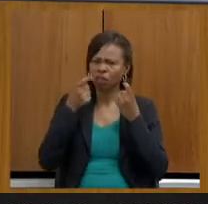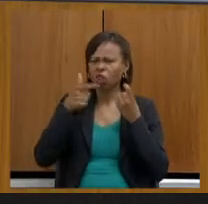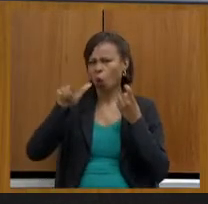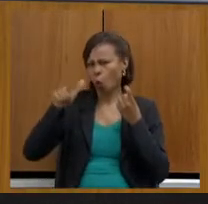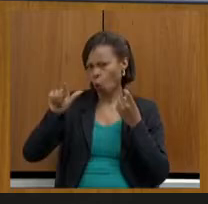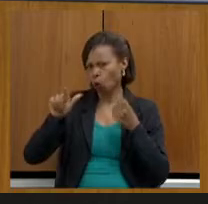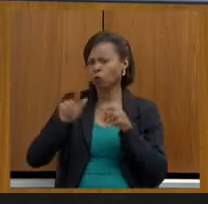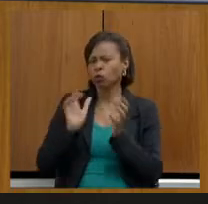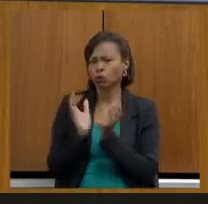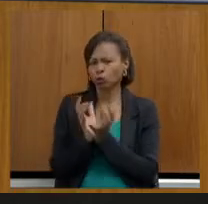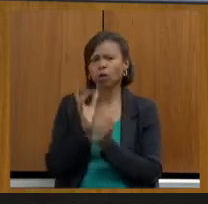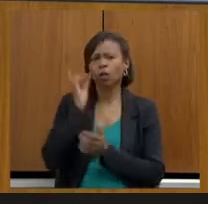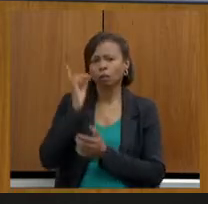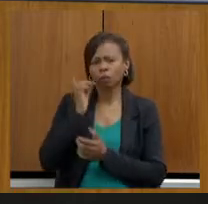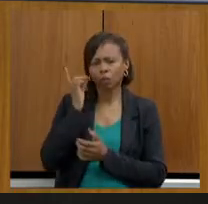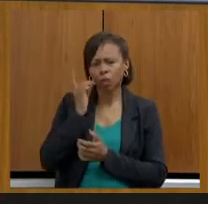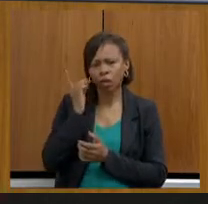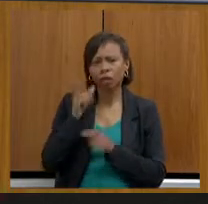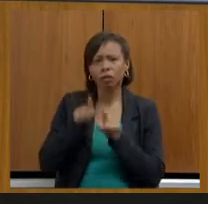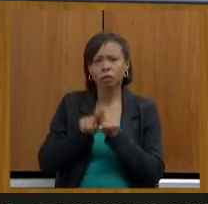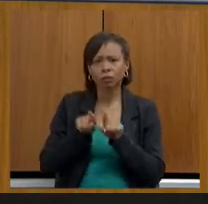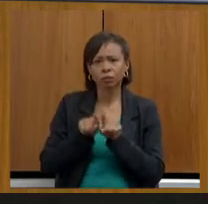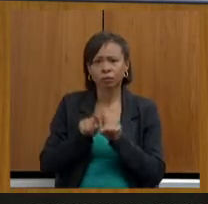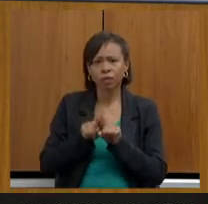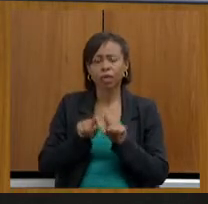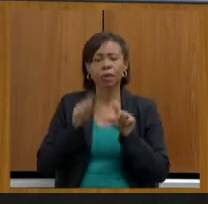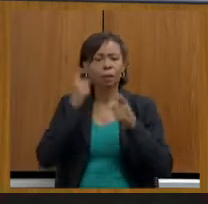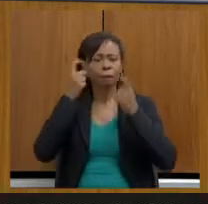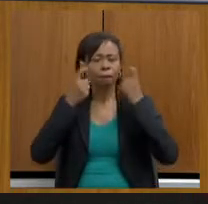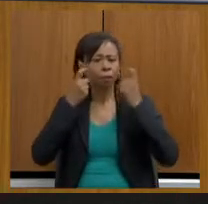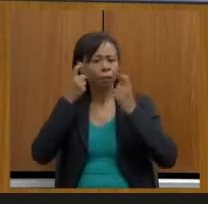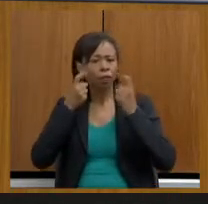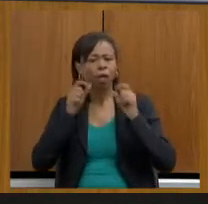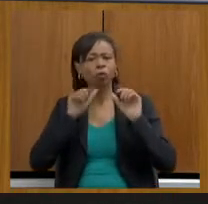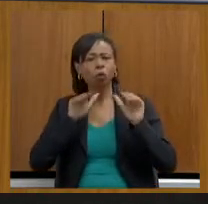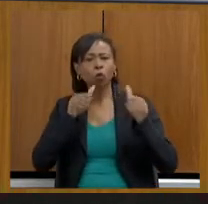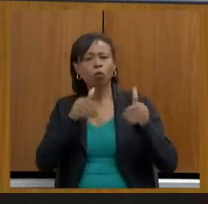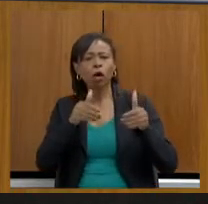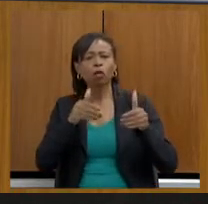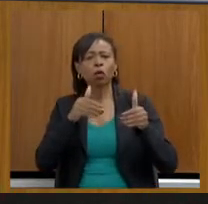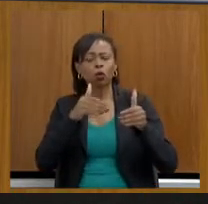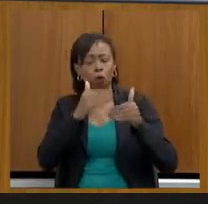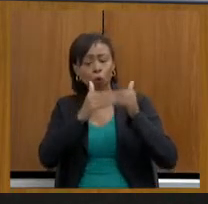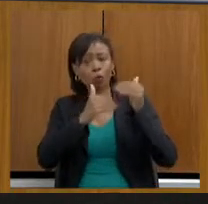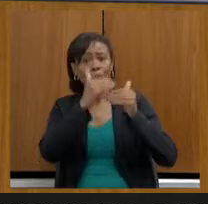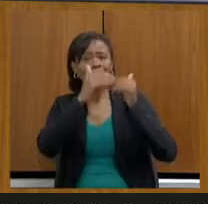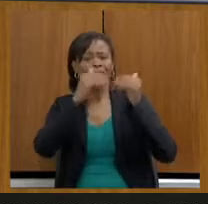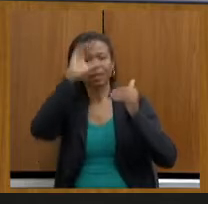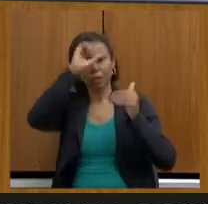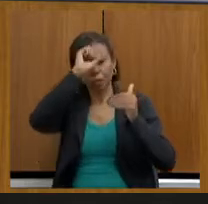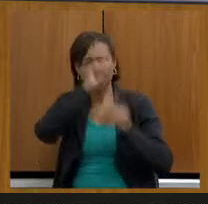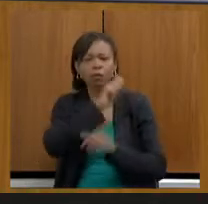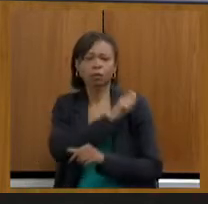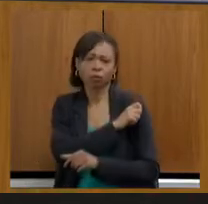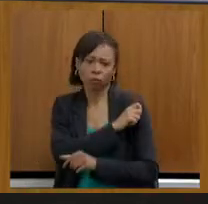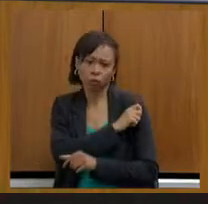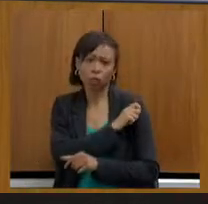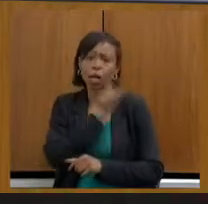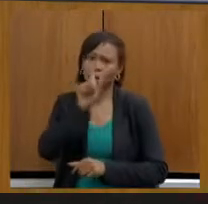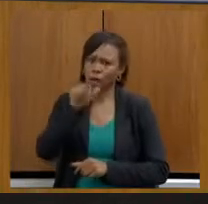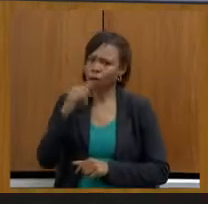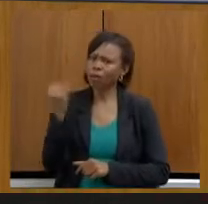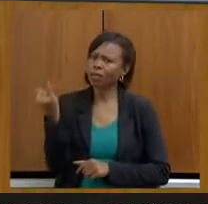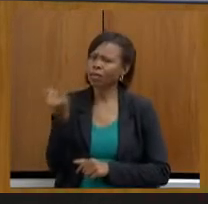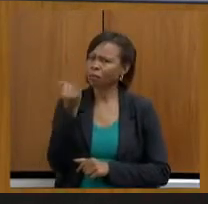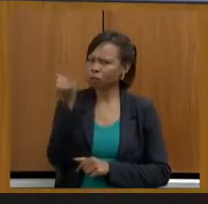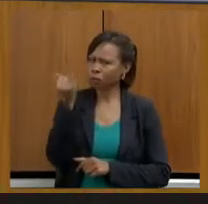deputados que estão aqui na casa muito próxima em relação a preocupação no processo de aprendizagem né a gente eu acho que é muito importante